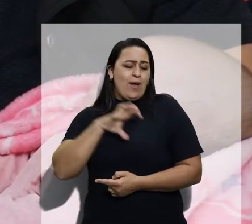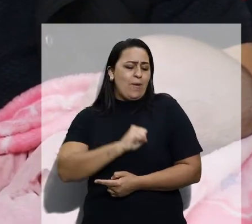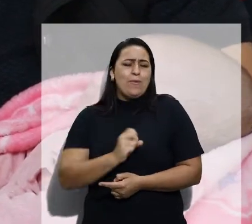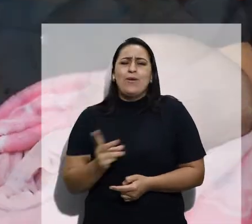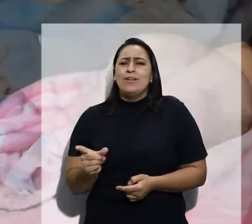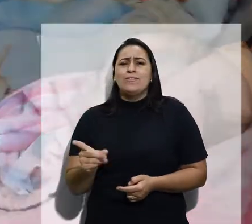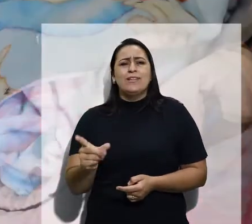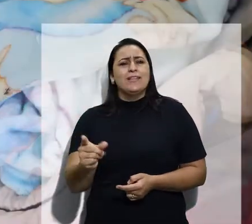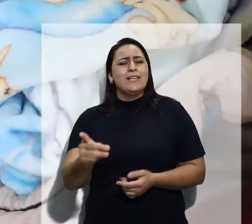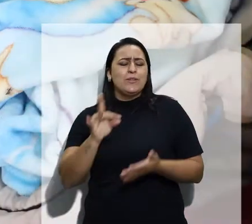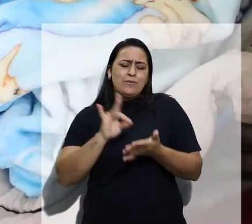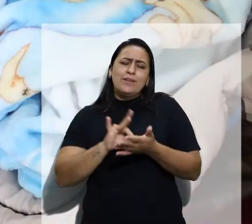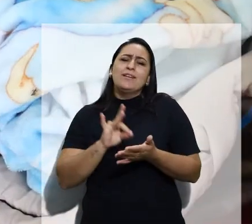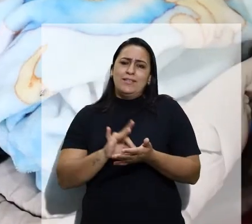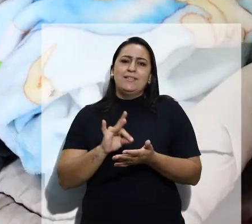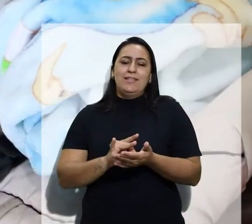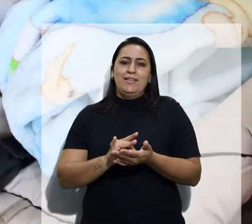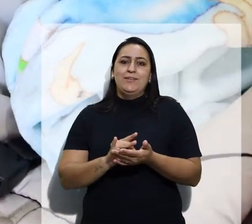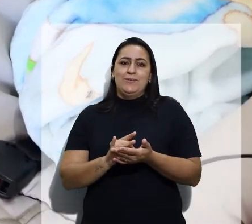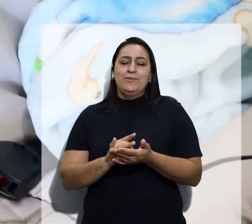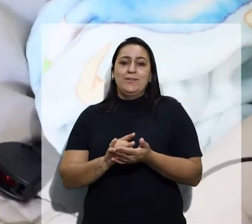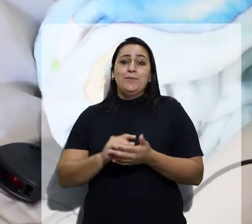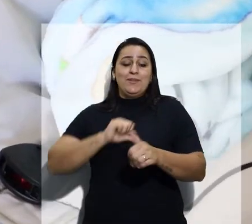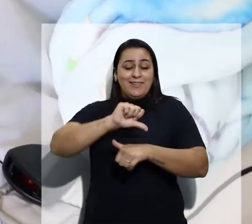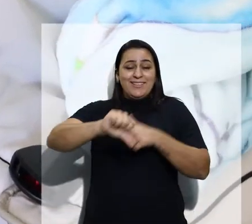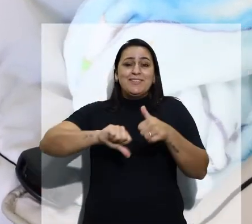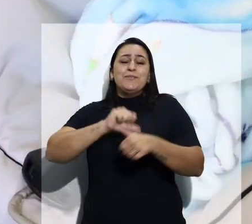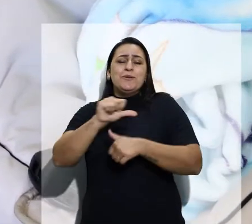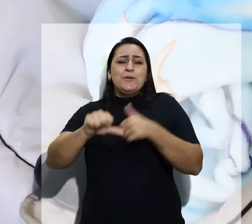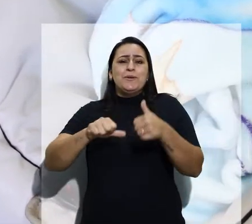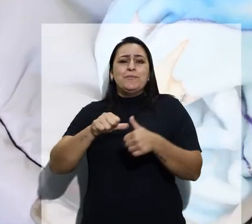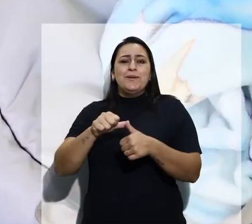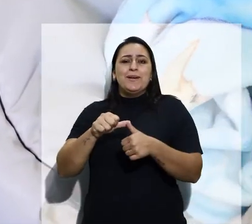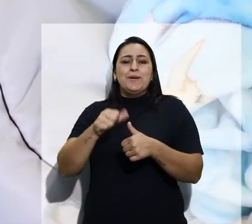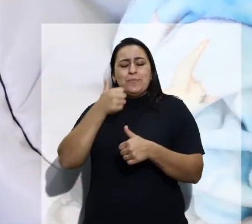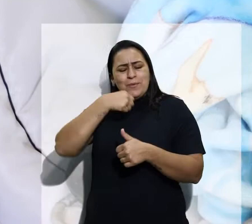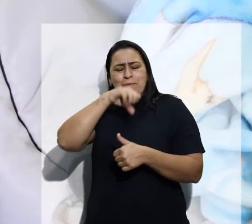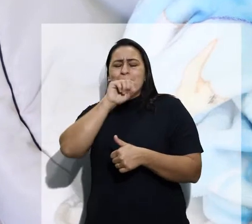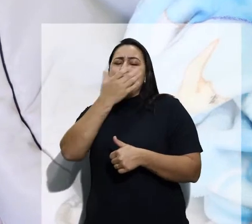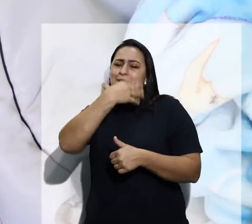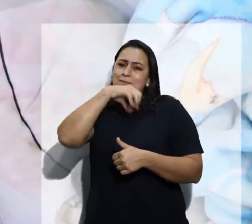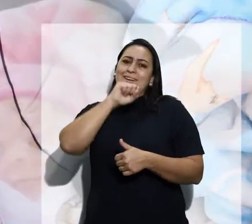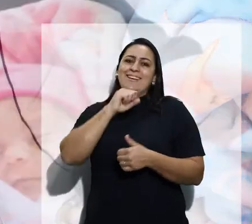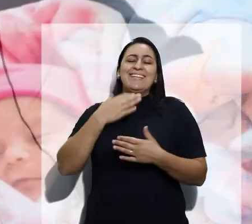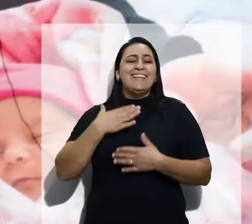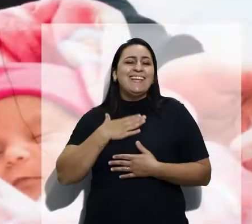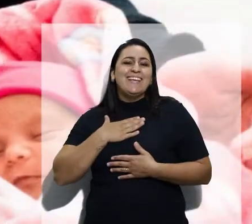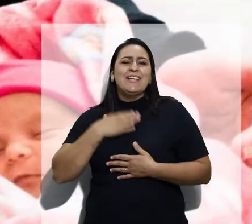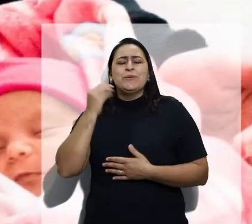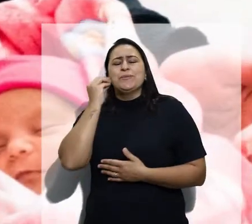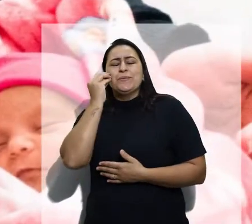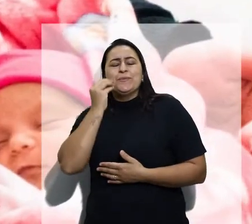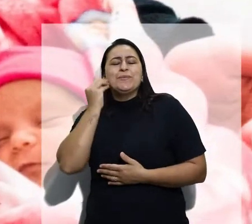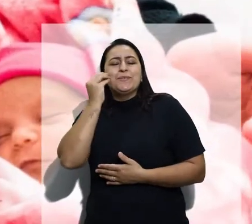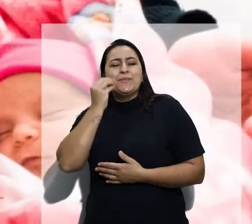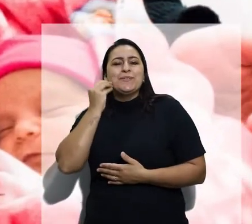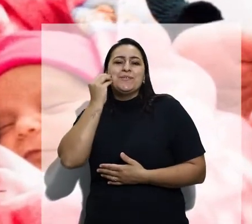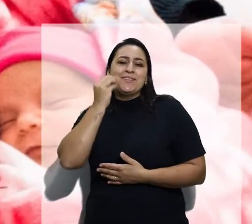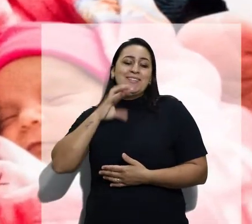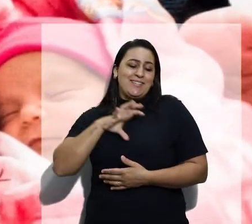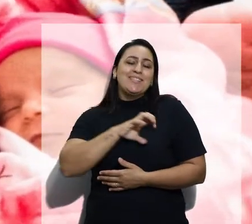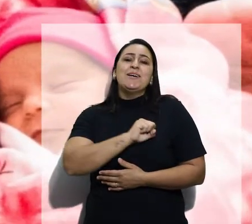infinito, o amor verdadeiro, a partir que a gente se torna mãe. Eu estou provando esse amor